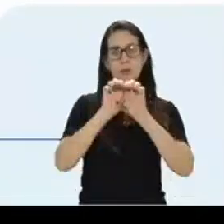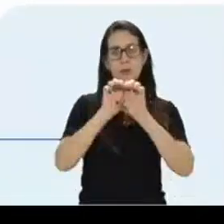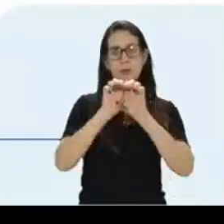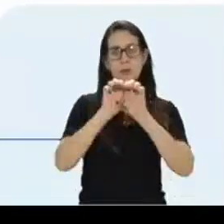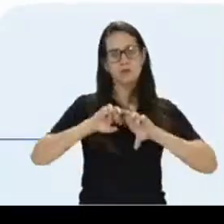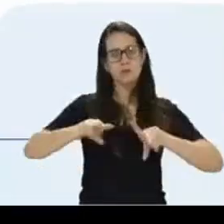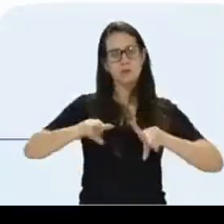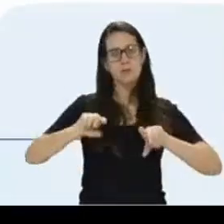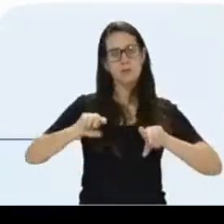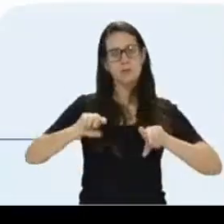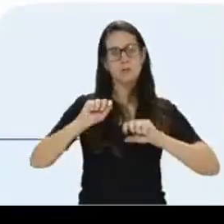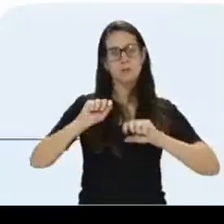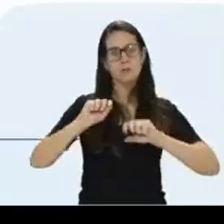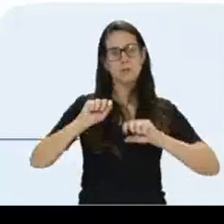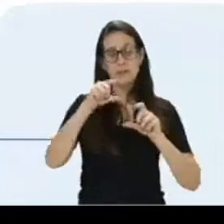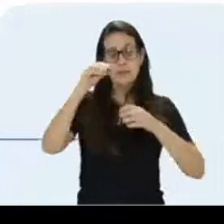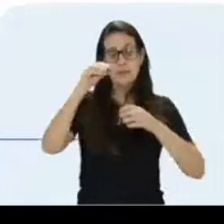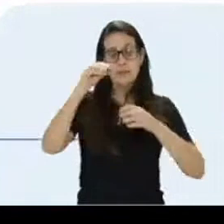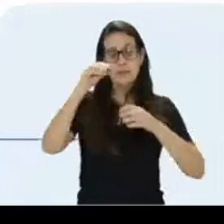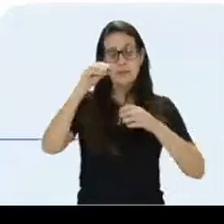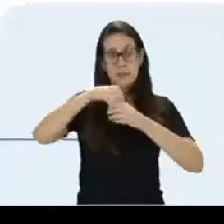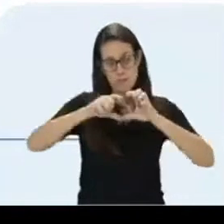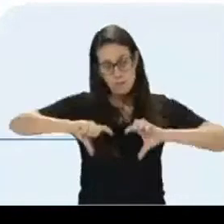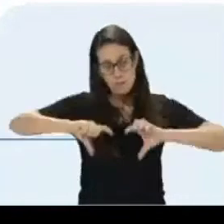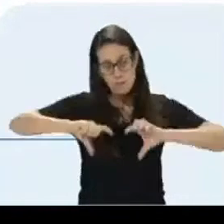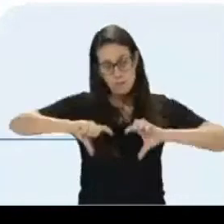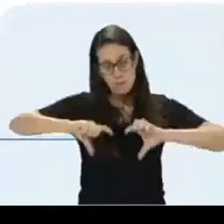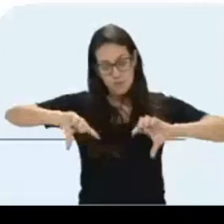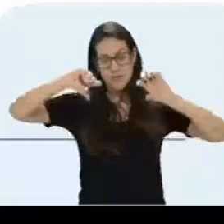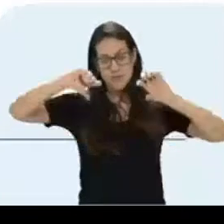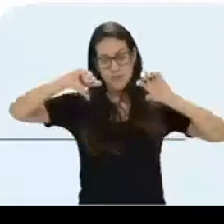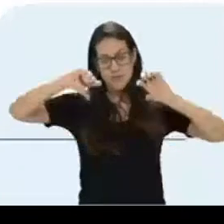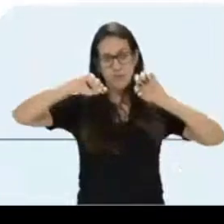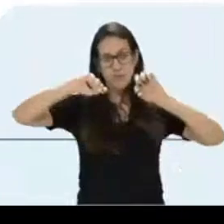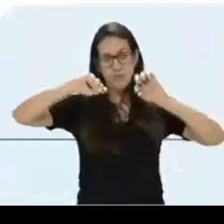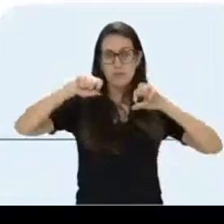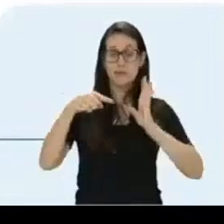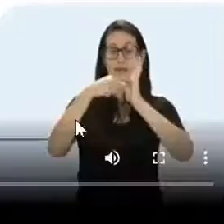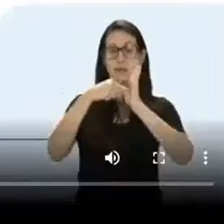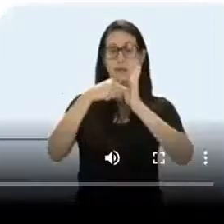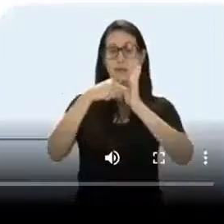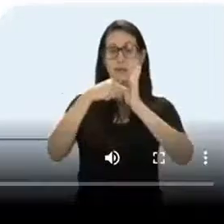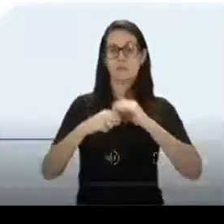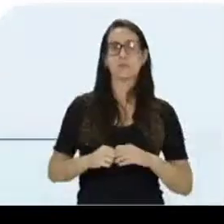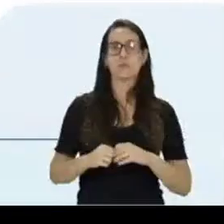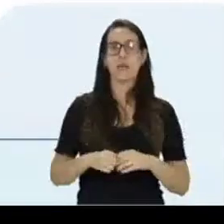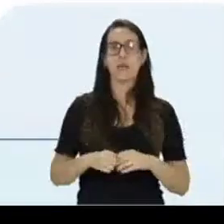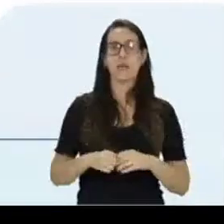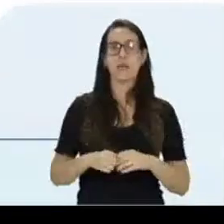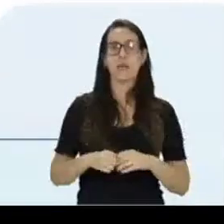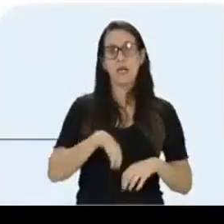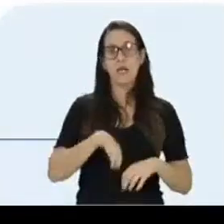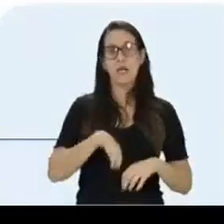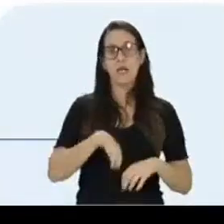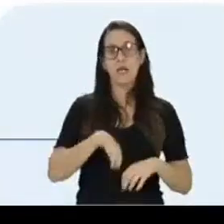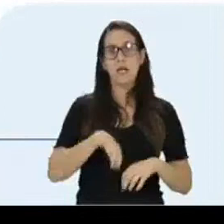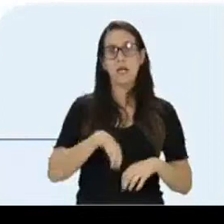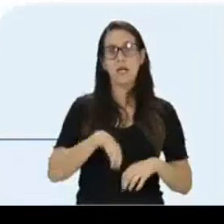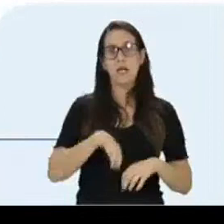é que existe um vacúolo central. Então, na célula animal, eu tenho vacúolos que vão fazer, então, o processo de desempenho a função de